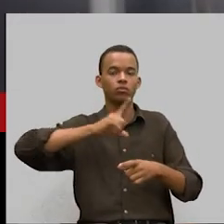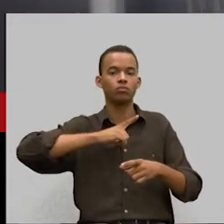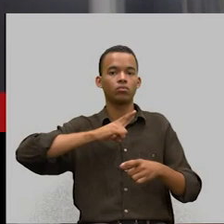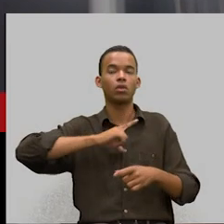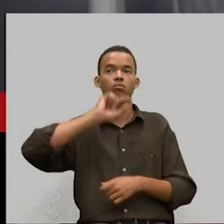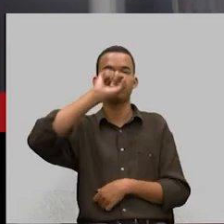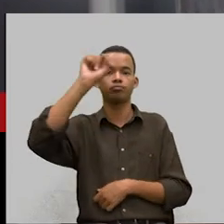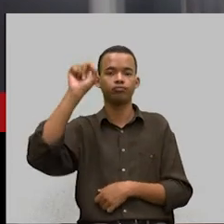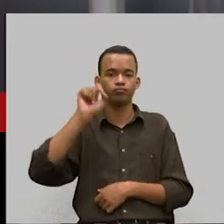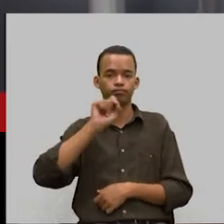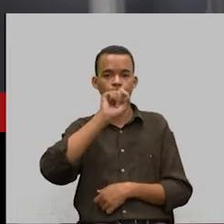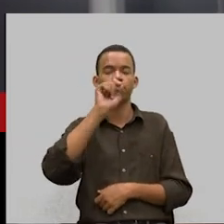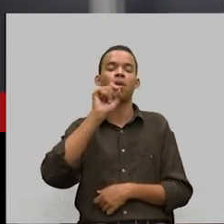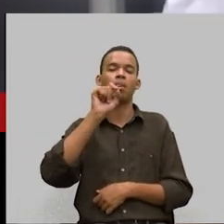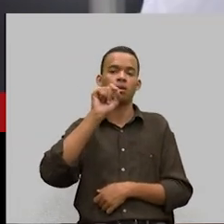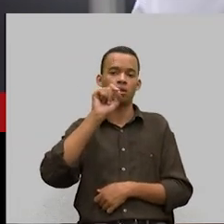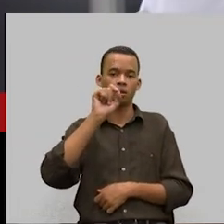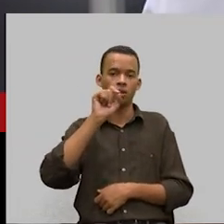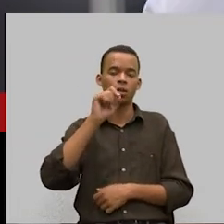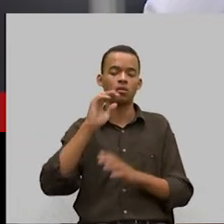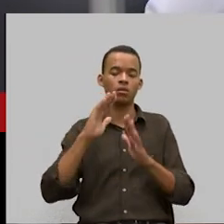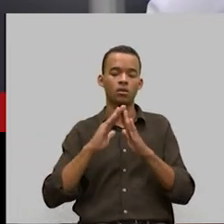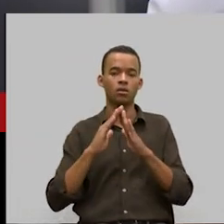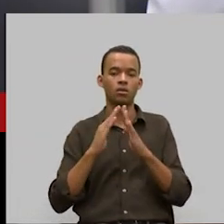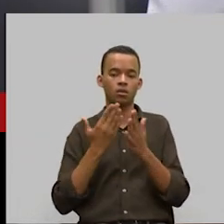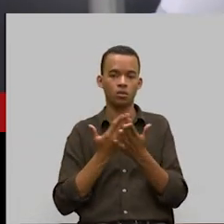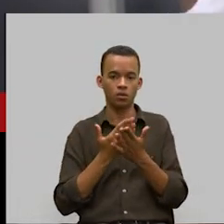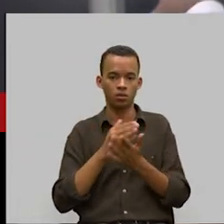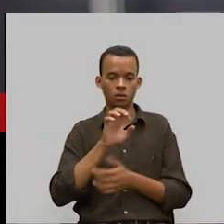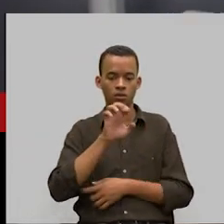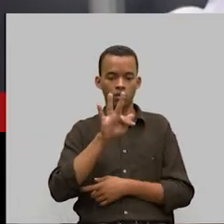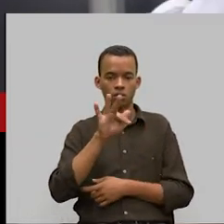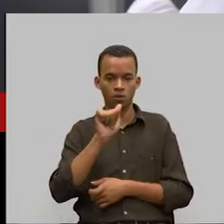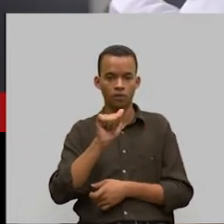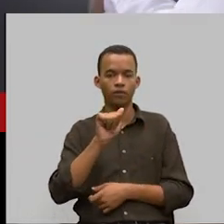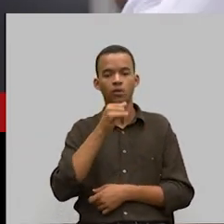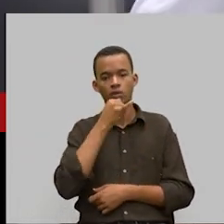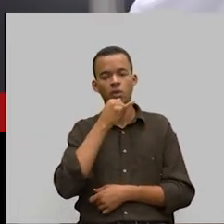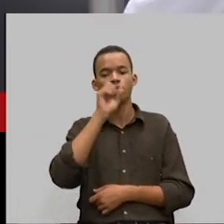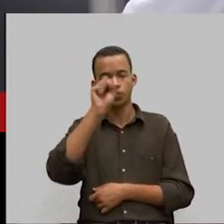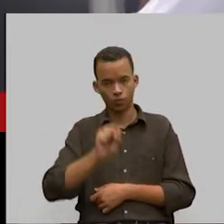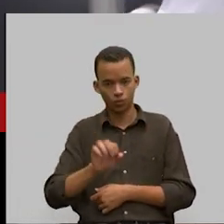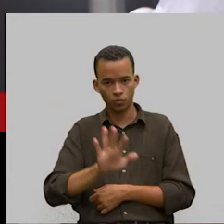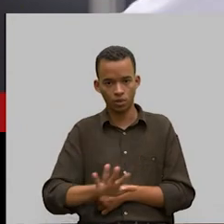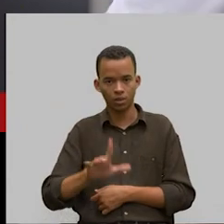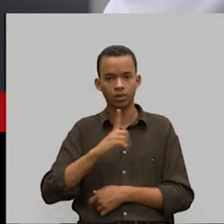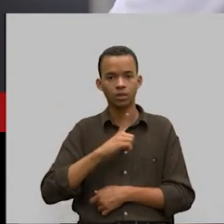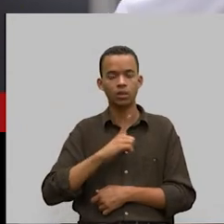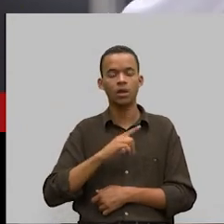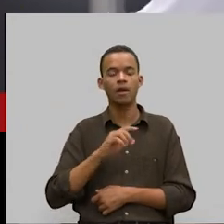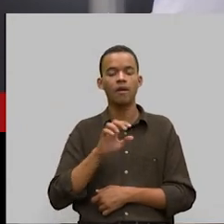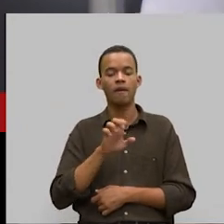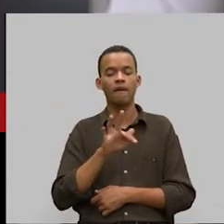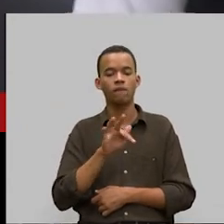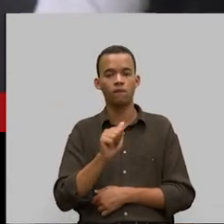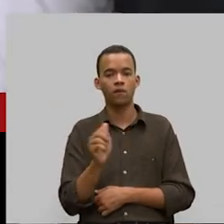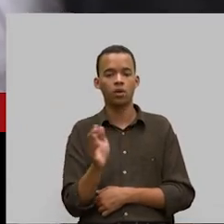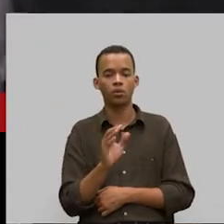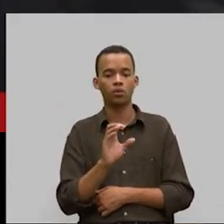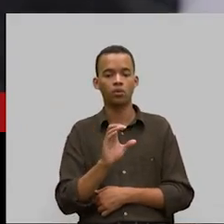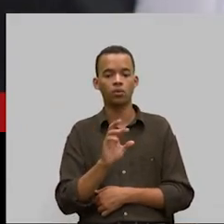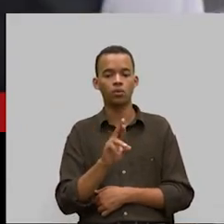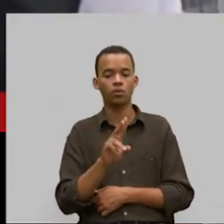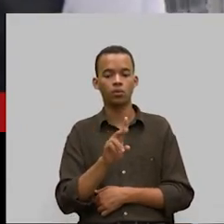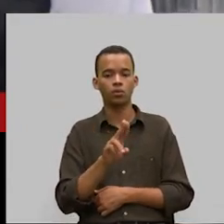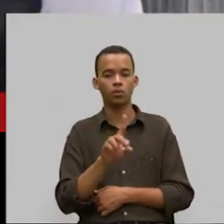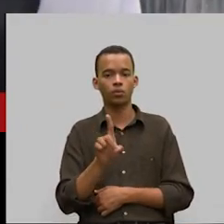efas né no sul de Minas Gerais nós temos a Efa de cruzilia aqui também representada hoje E desde então nós